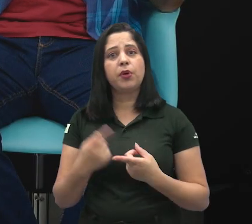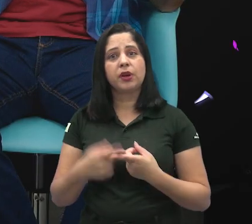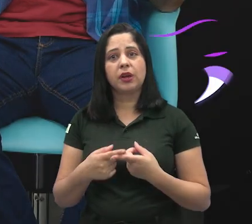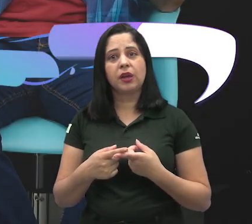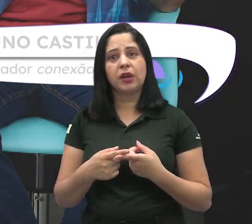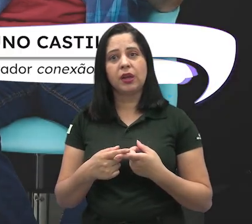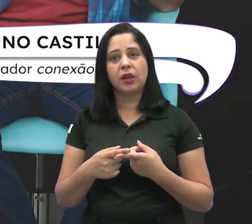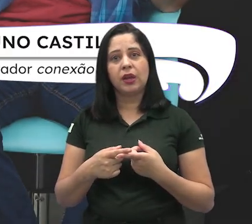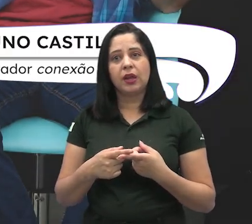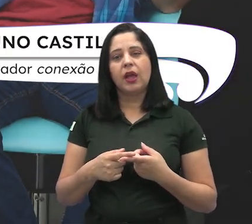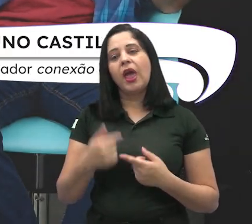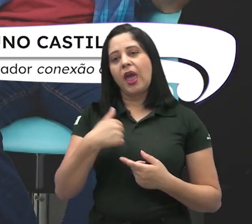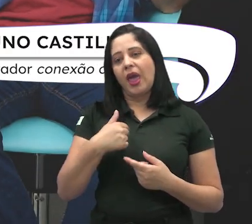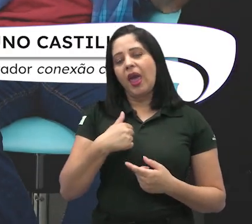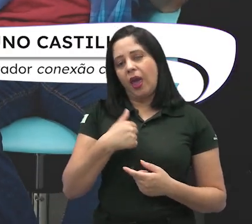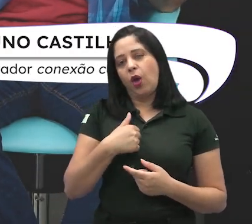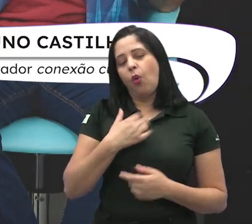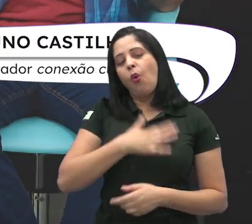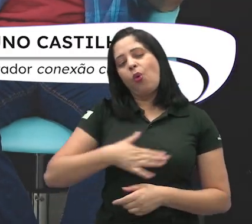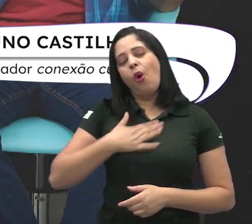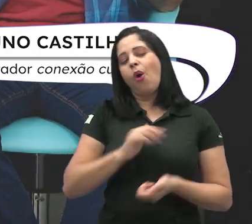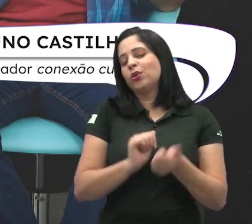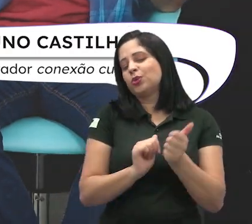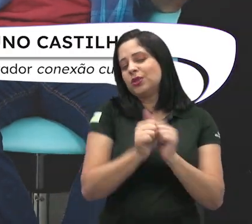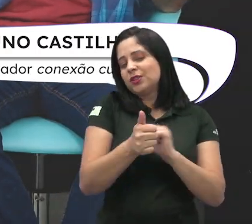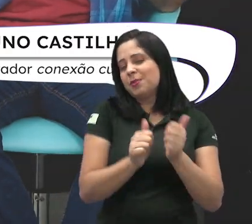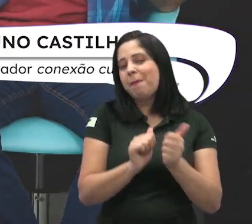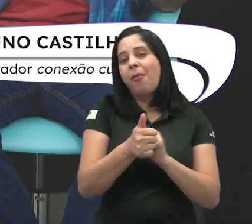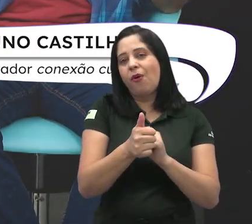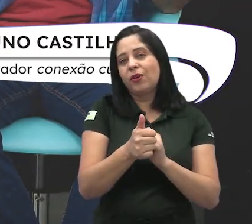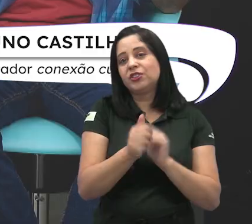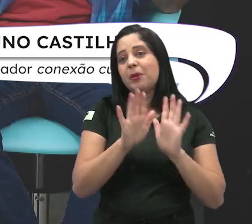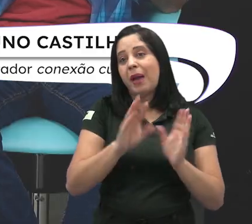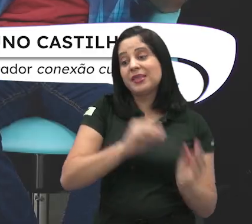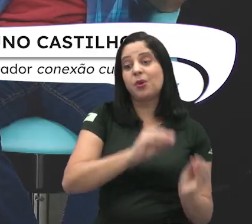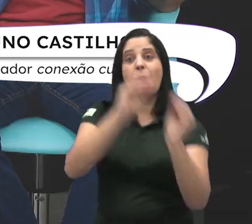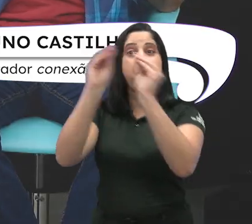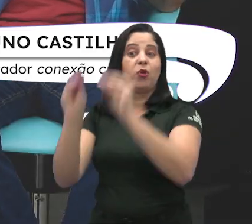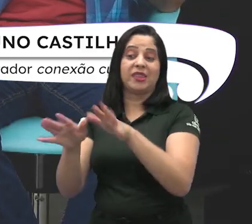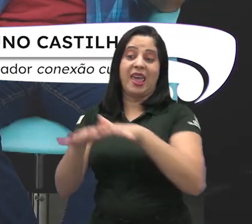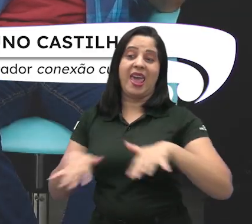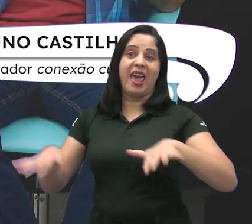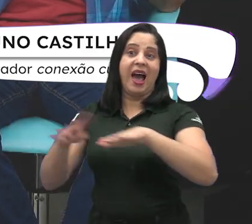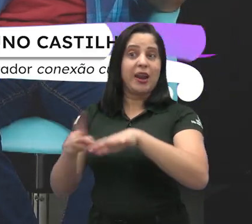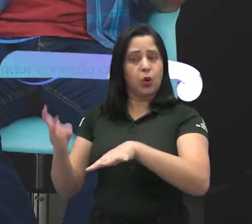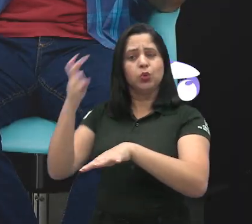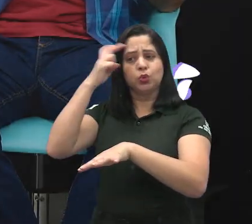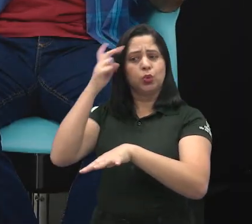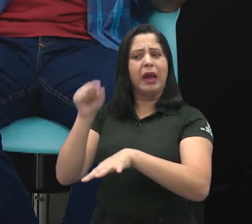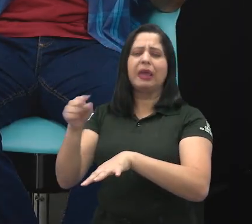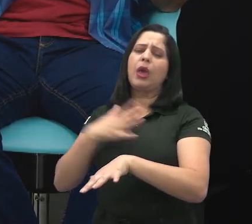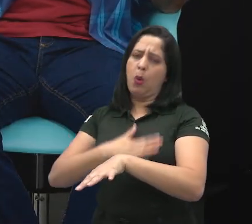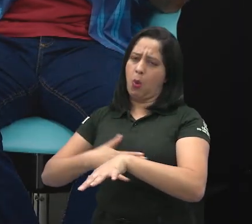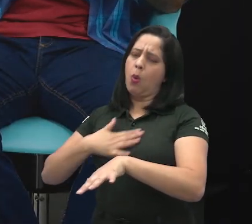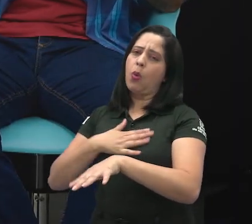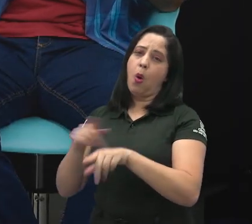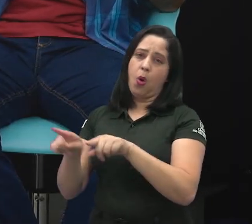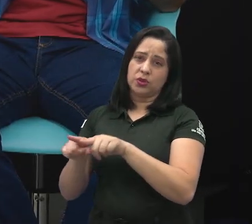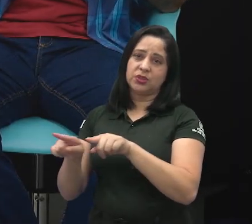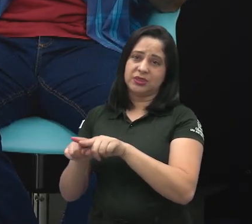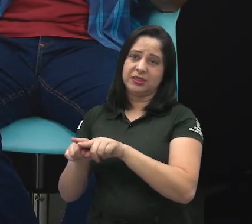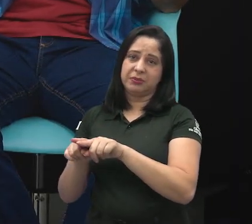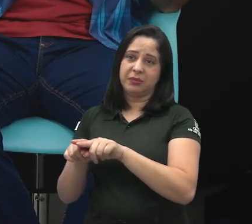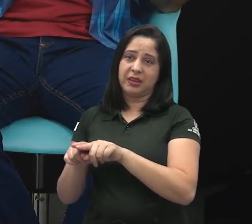saí da minha zona de conforto, entre aspas, fui pra cultura, que é uma coisa que eu gosto também, mas é uma coisa que eu não domino tanto quanto